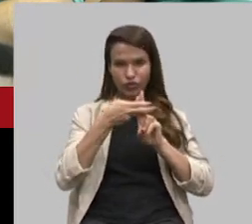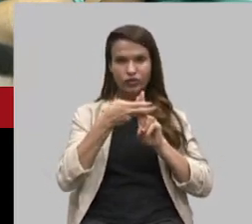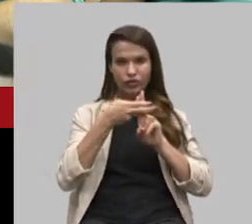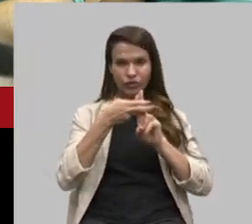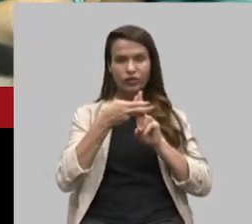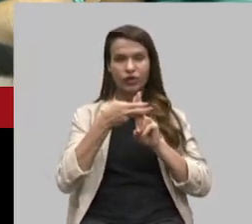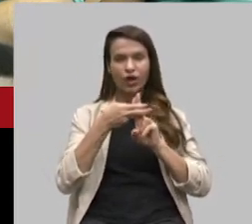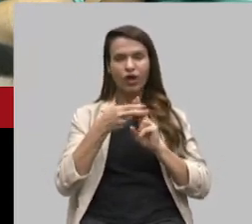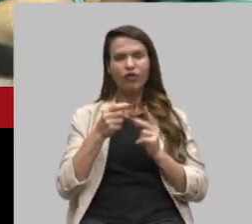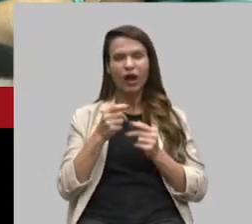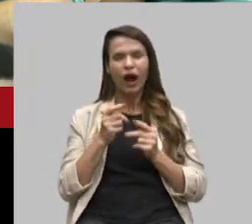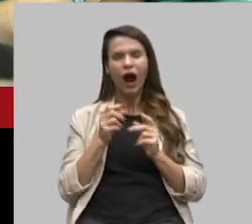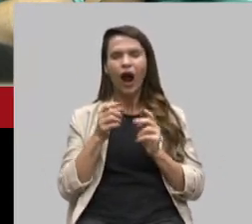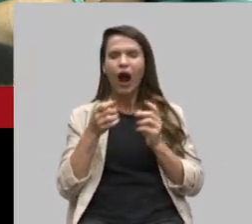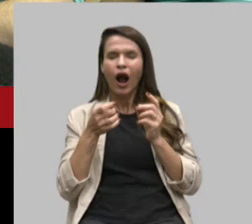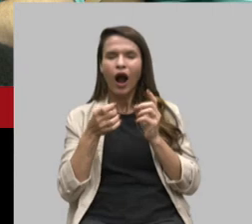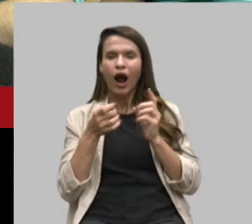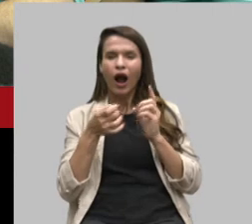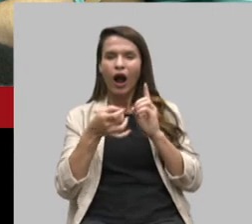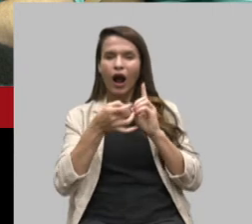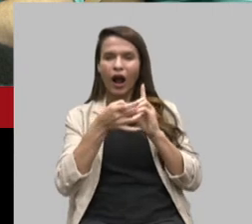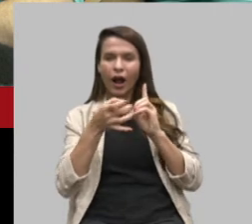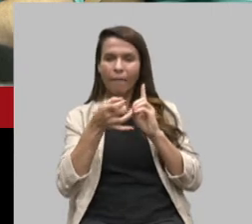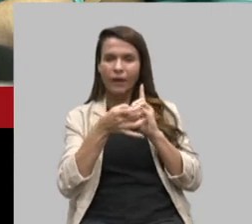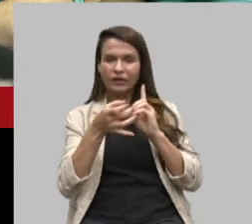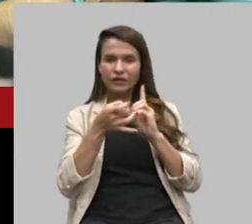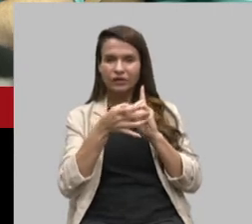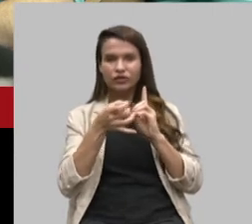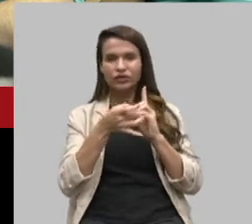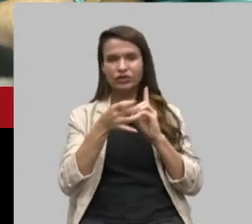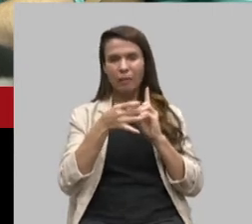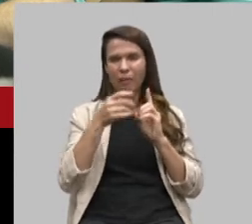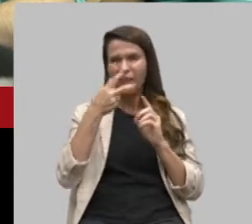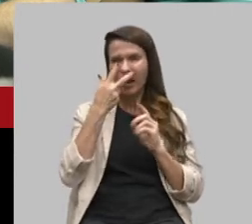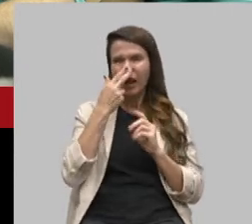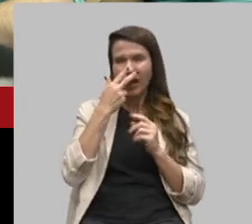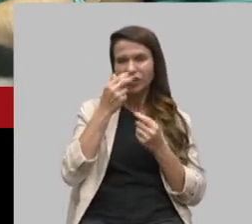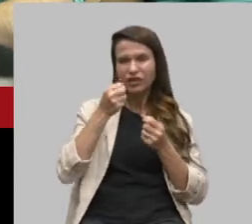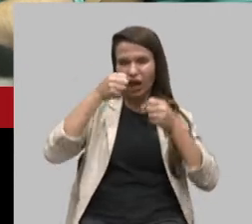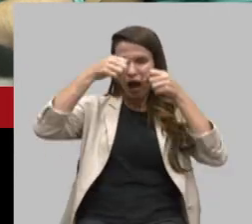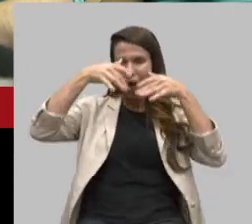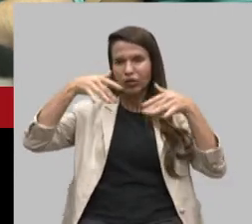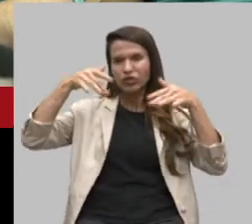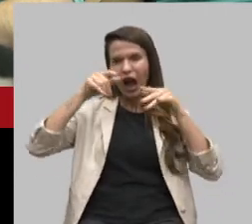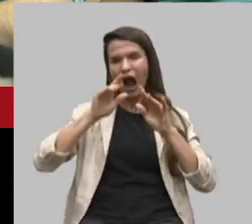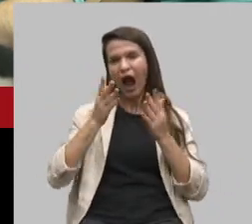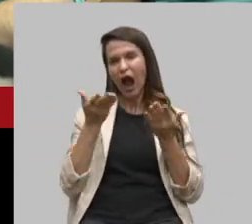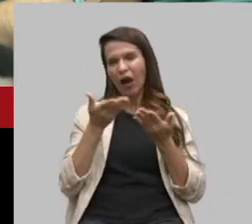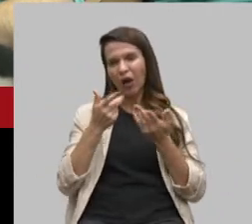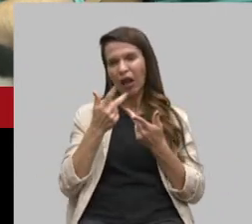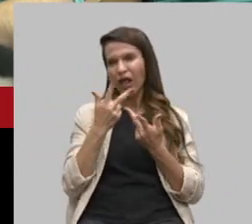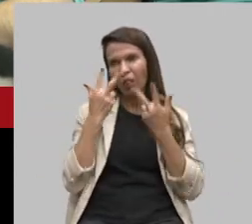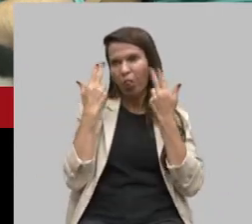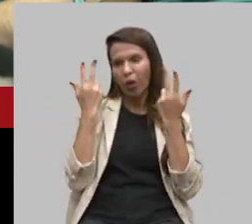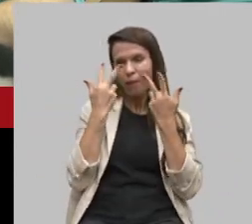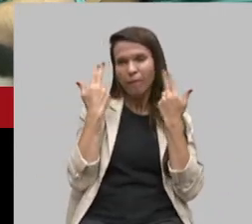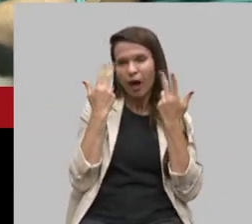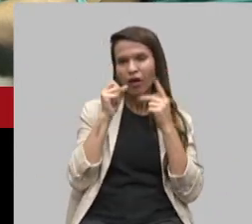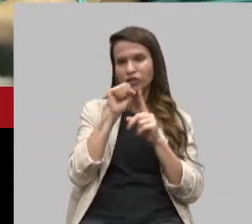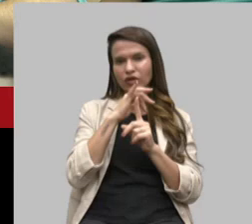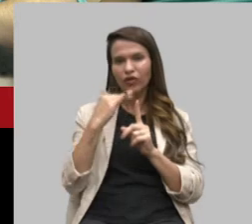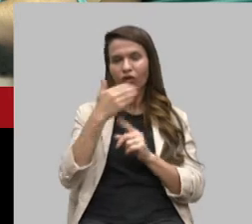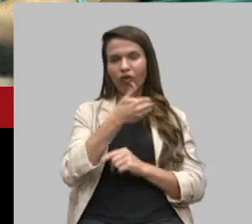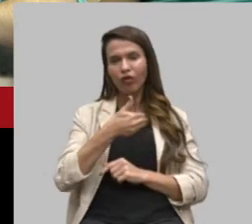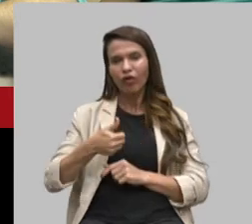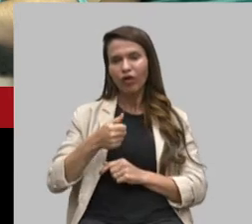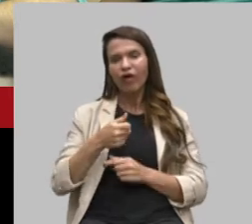capacitistas como todo mundo agora é autista ou autista virou moda quando finalmente a nossa voz começa a ser ouvida a sociedade e o governo diz